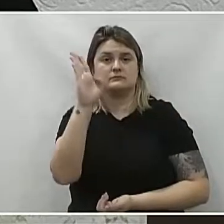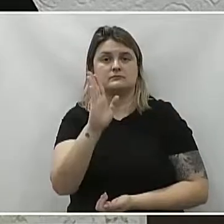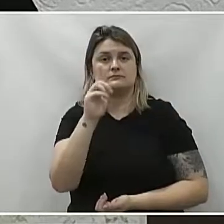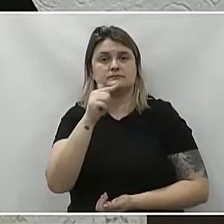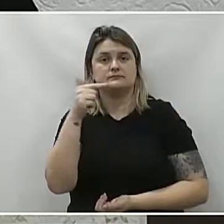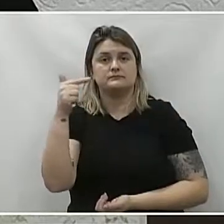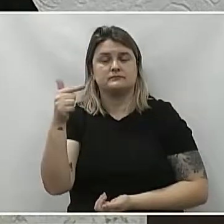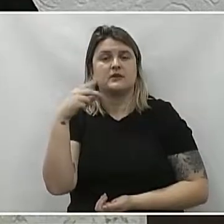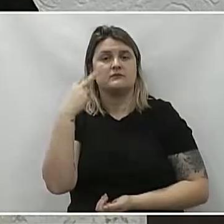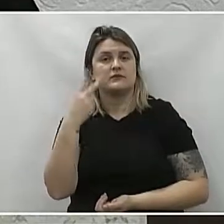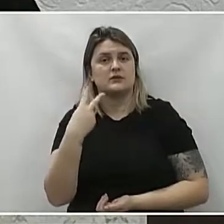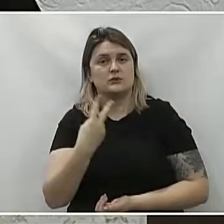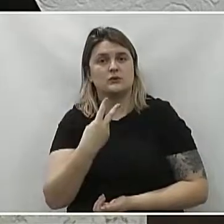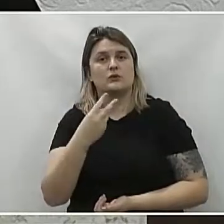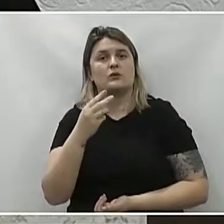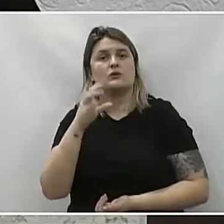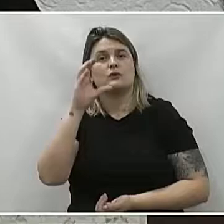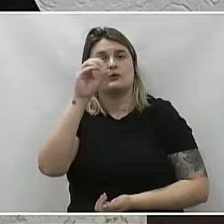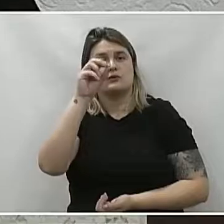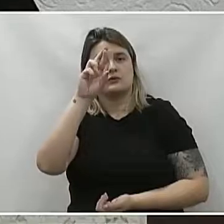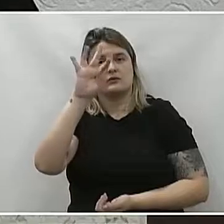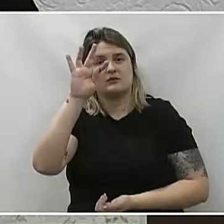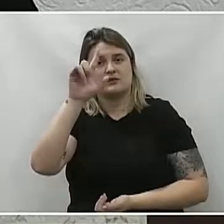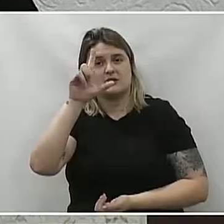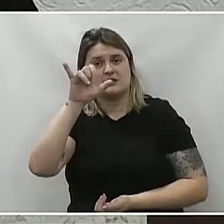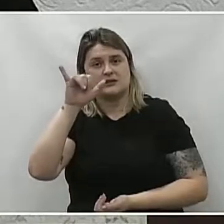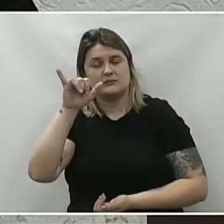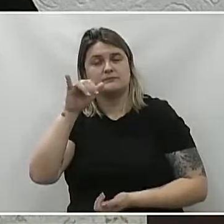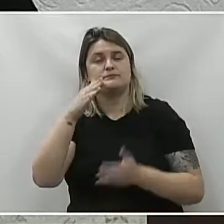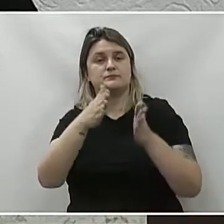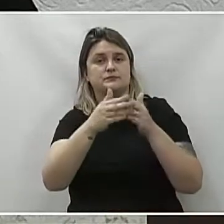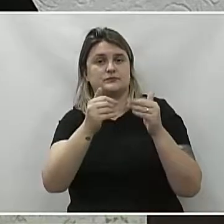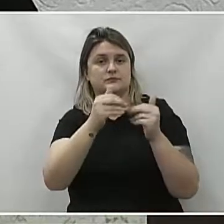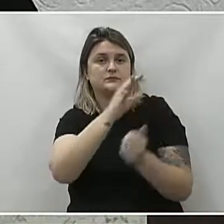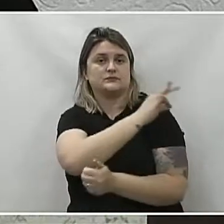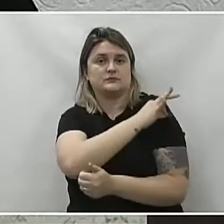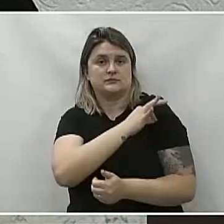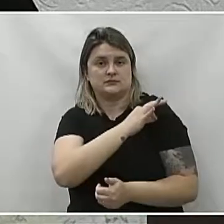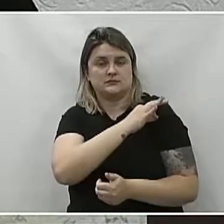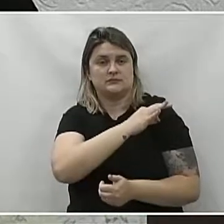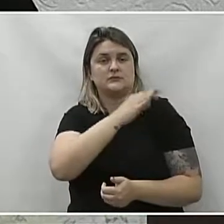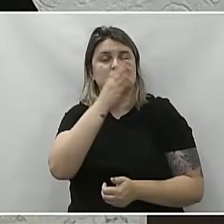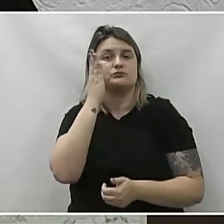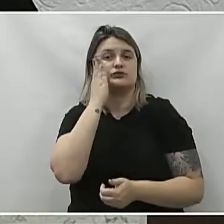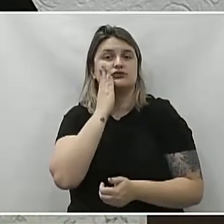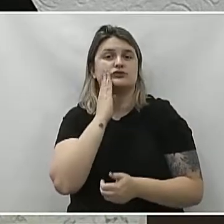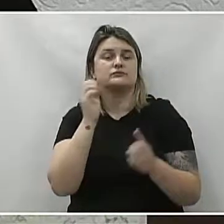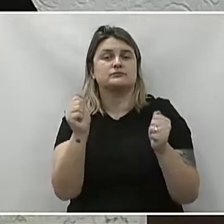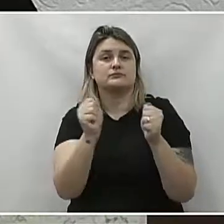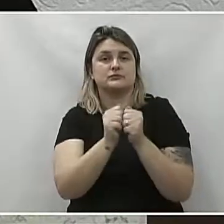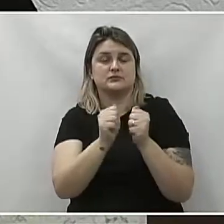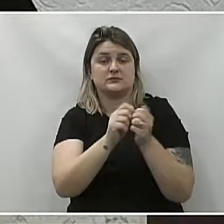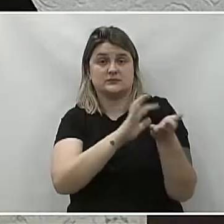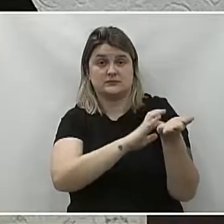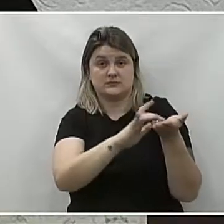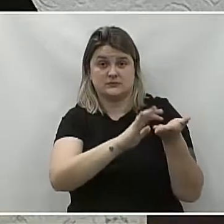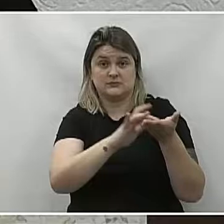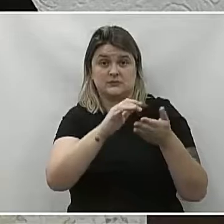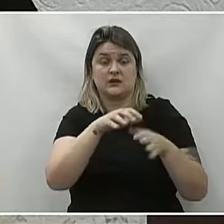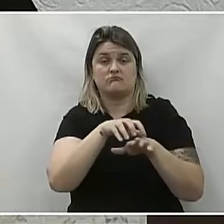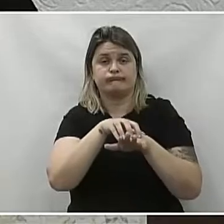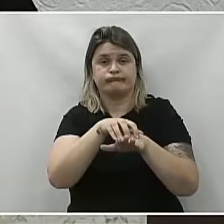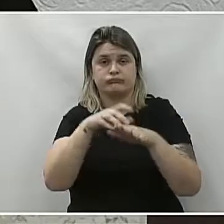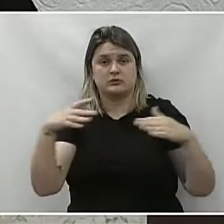de 2022, do vereador Valdir Luiz Cortellini ao chefe do Poder Executivo Municipal, juntamente com a Secretaria de